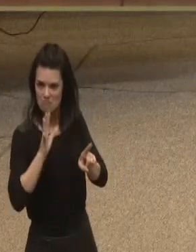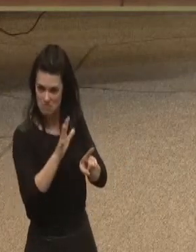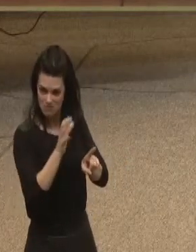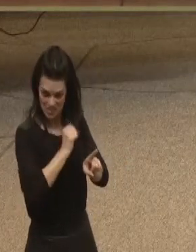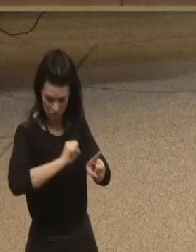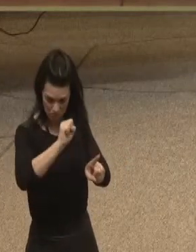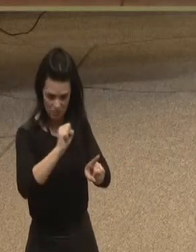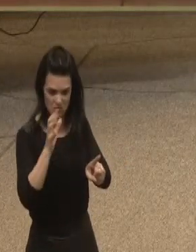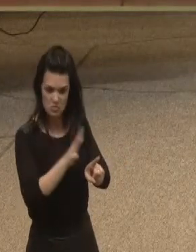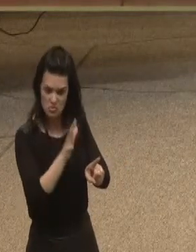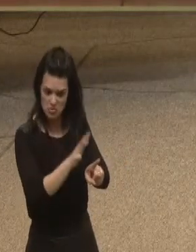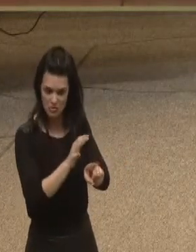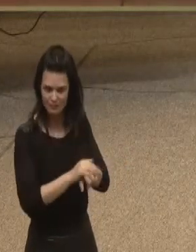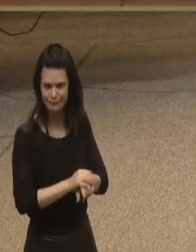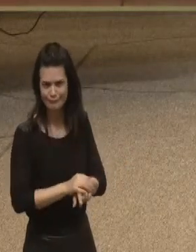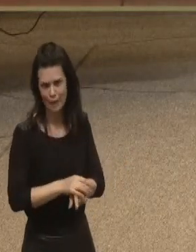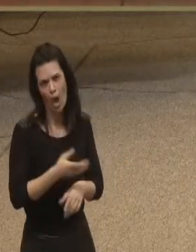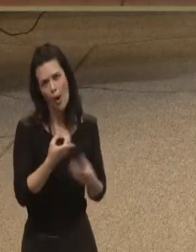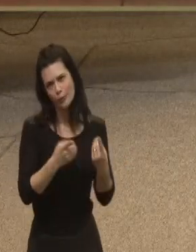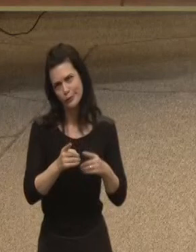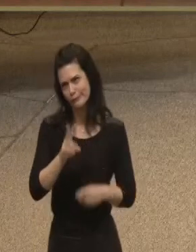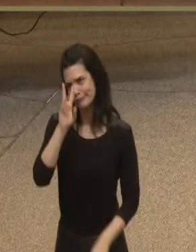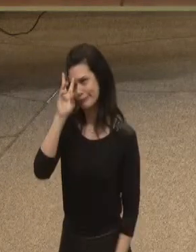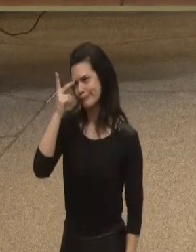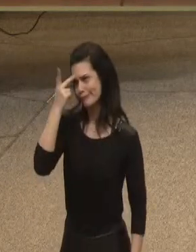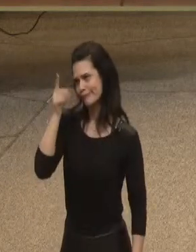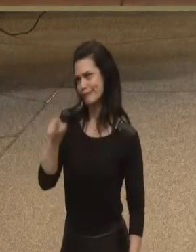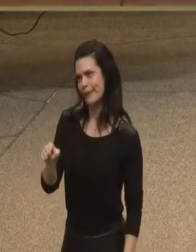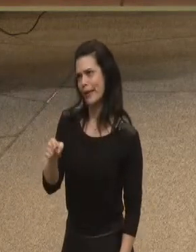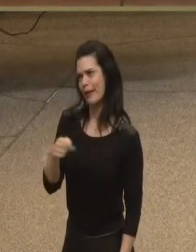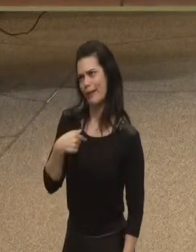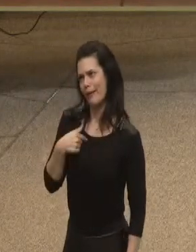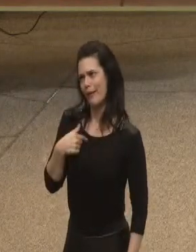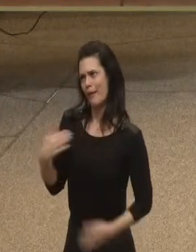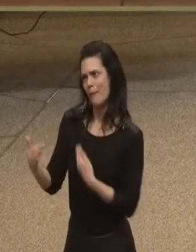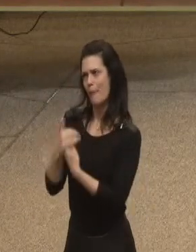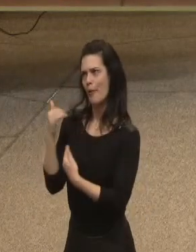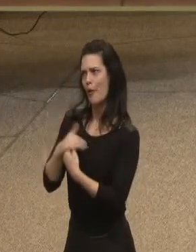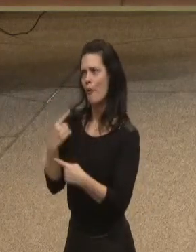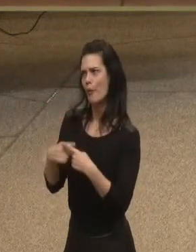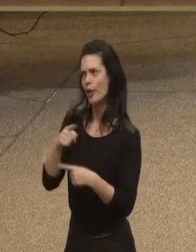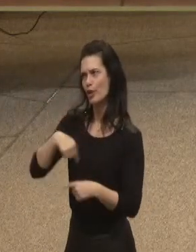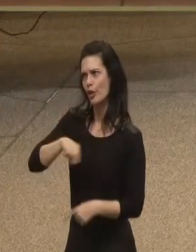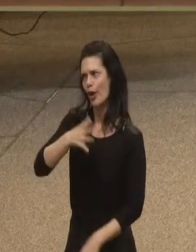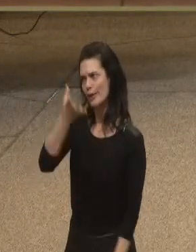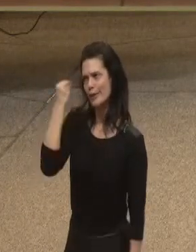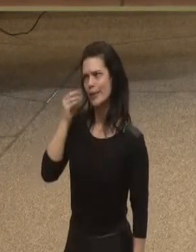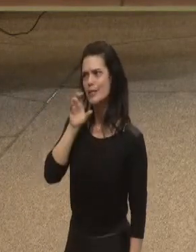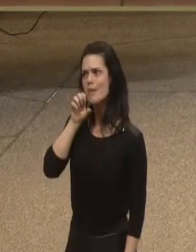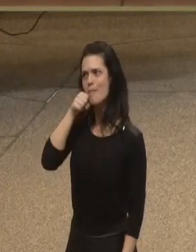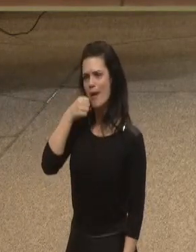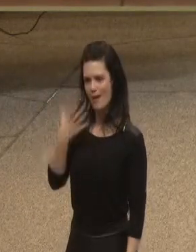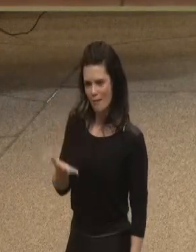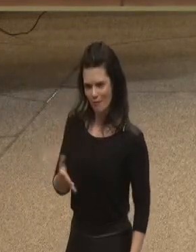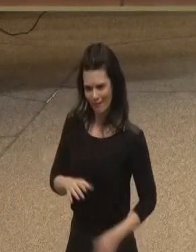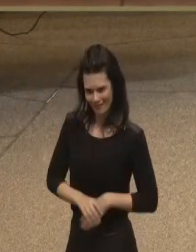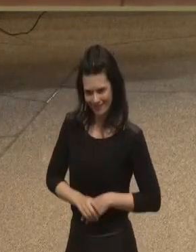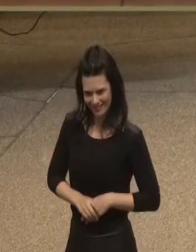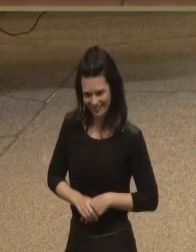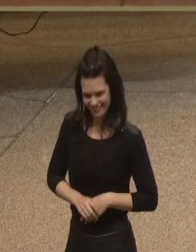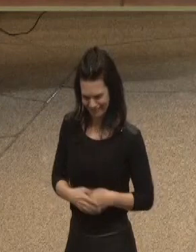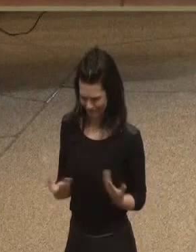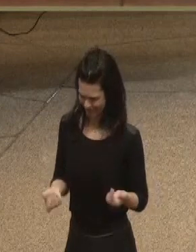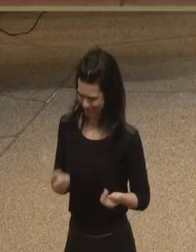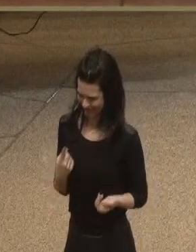diz isso porque não trouxemos pão. E Jesus mais adiante no texto vai dizer: mas vocês viram quantas vezes